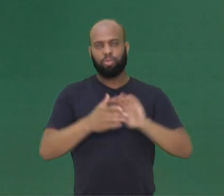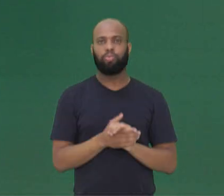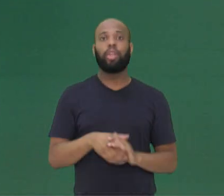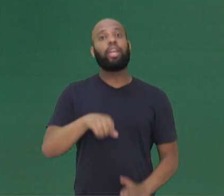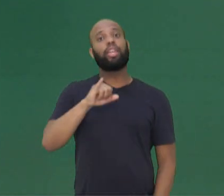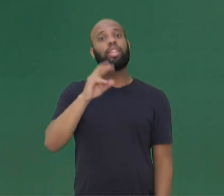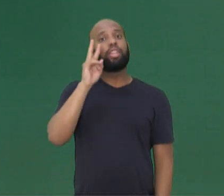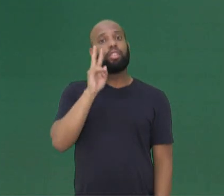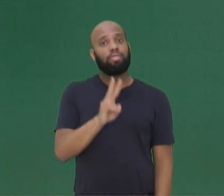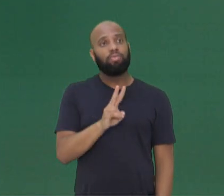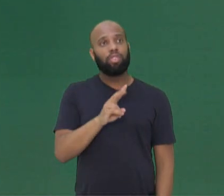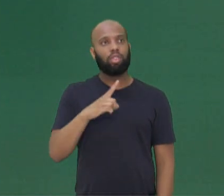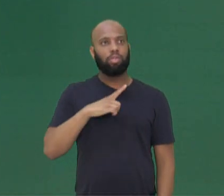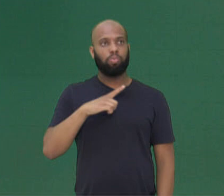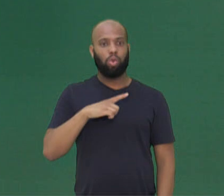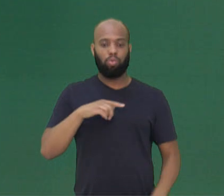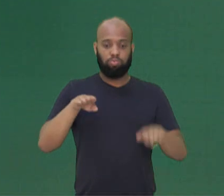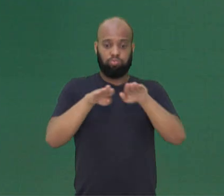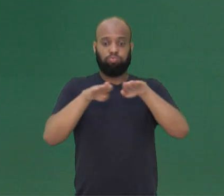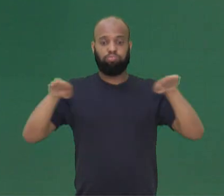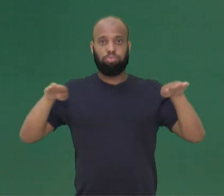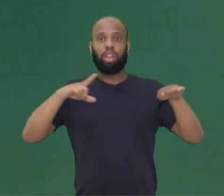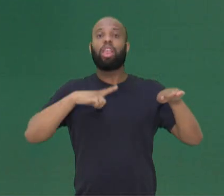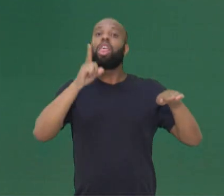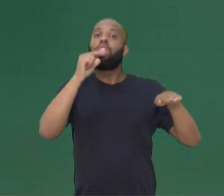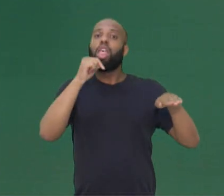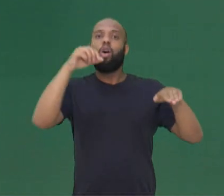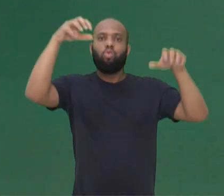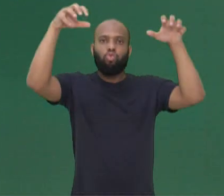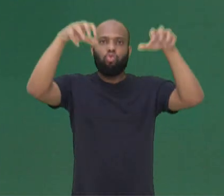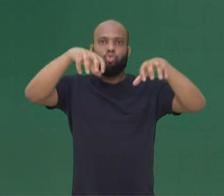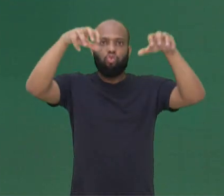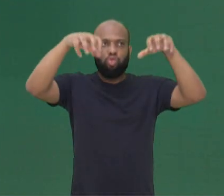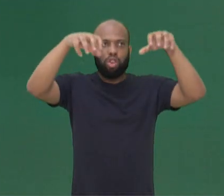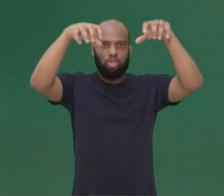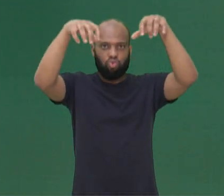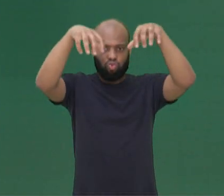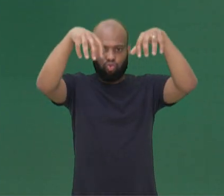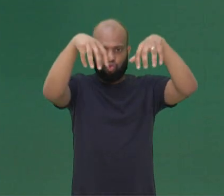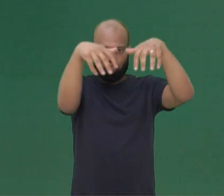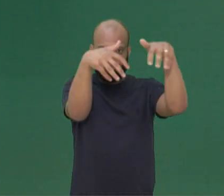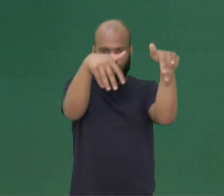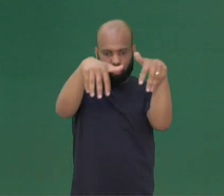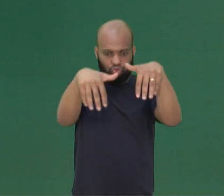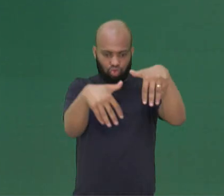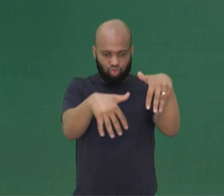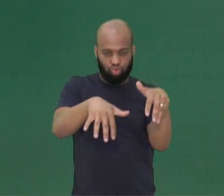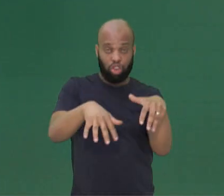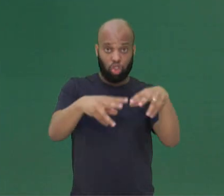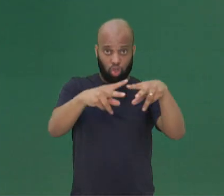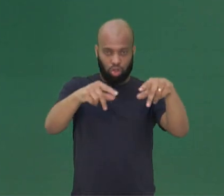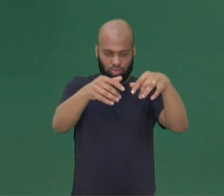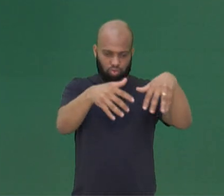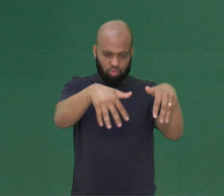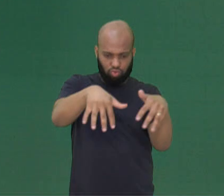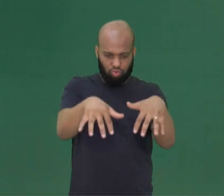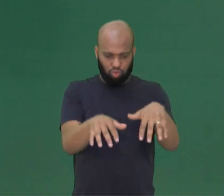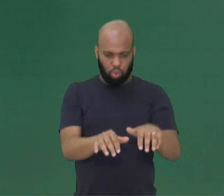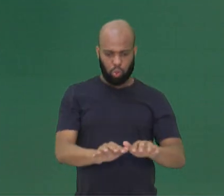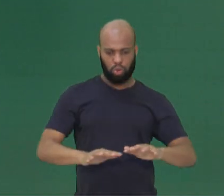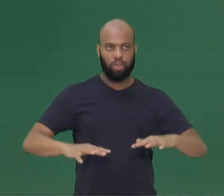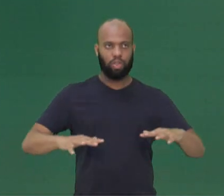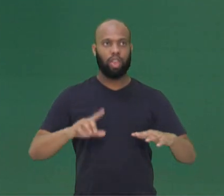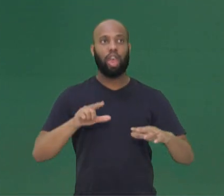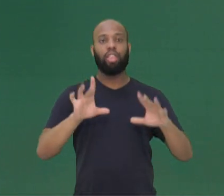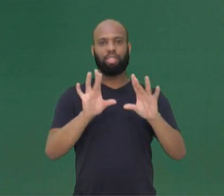for ver da superfície, eu tenho a água da chuva, que infiltra, que penetra no solo. Então, é a nossa parte